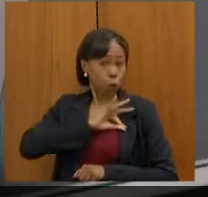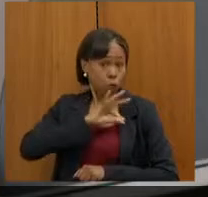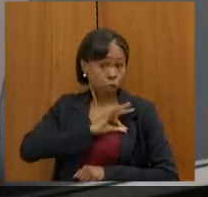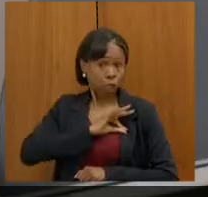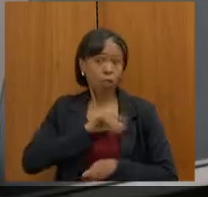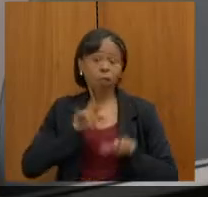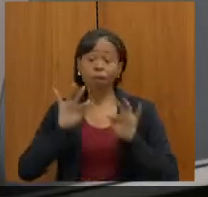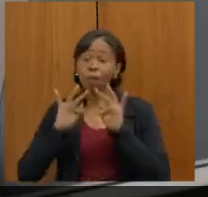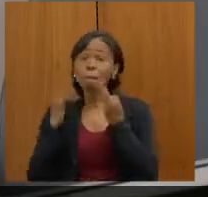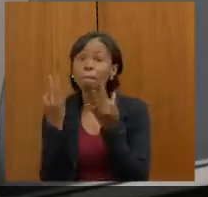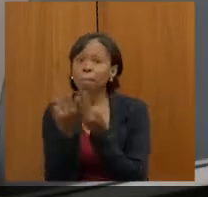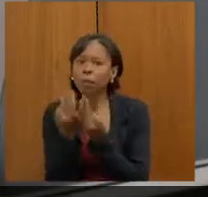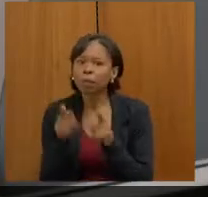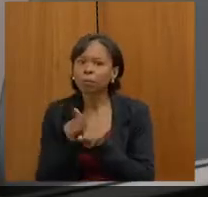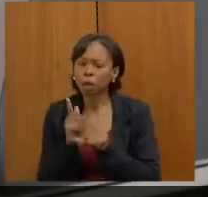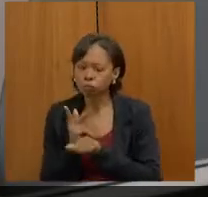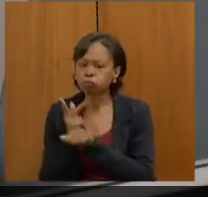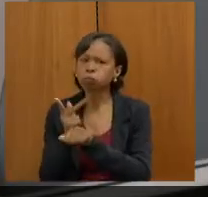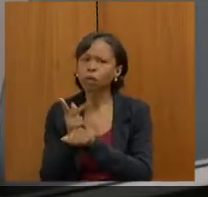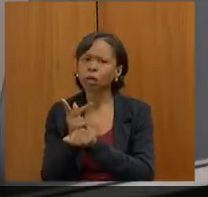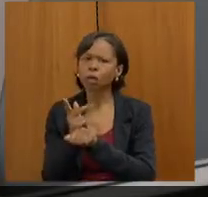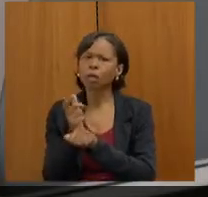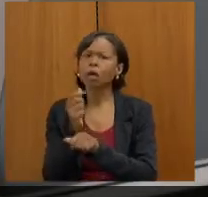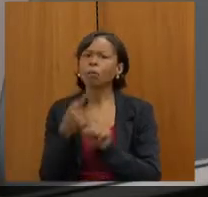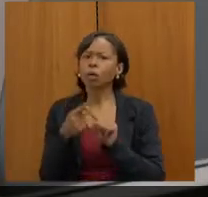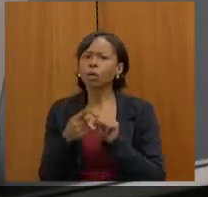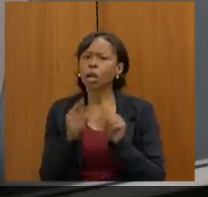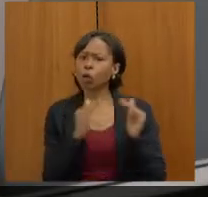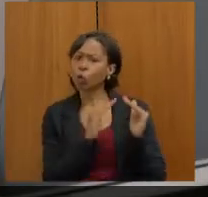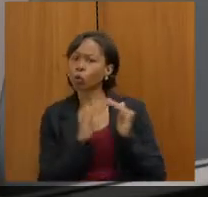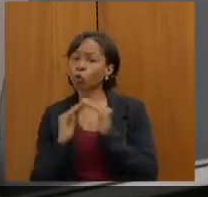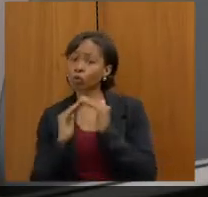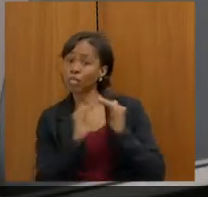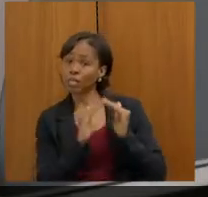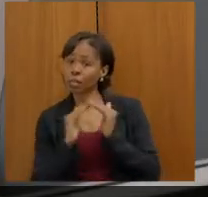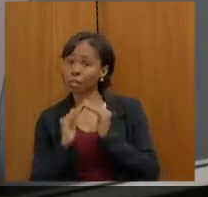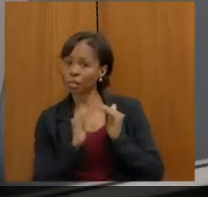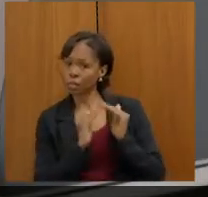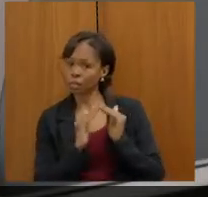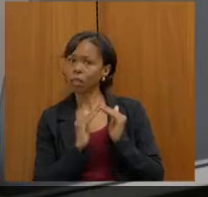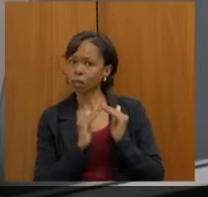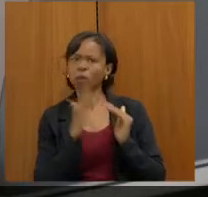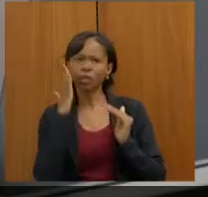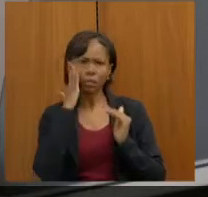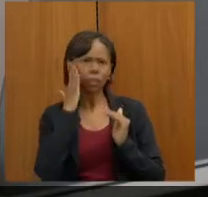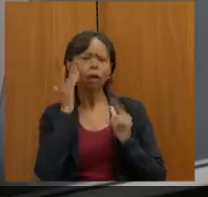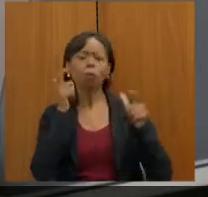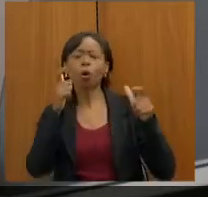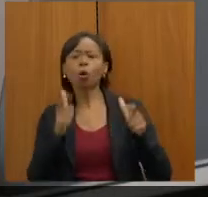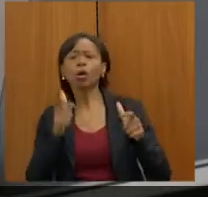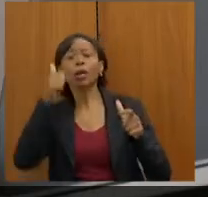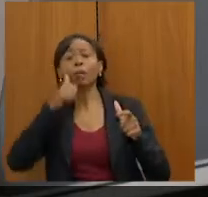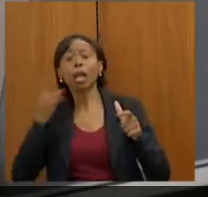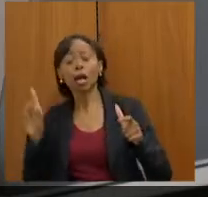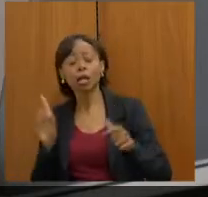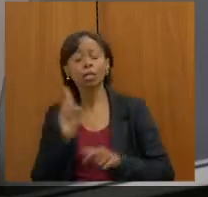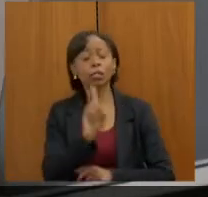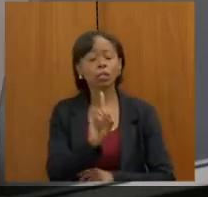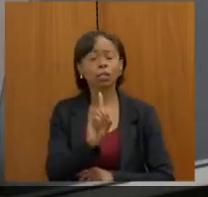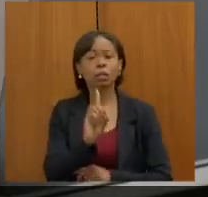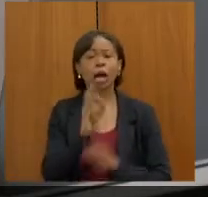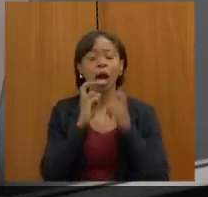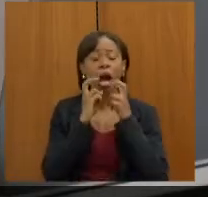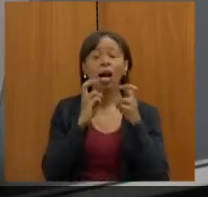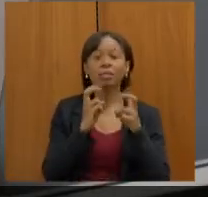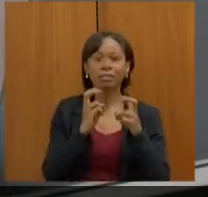familiar sabendo que um vizinho ao lado tem consciência de onde ela possa procurar para pedir ajuda é de extrema relevância